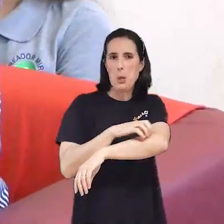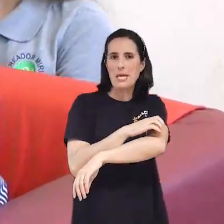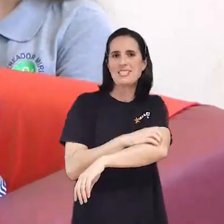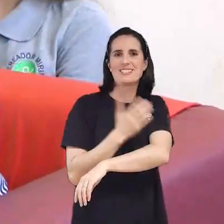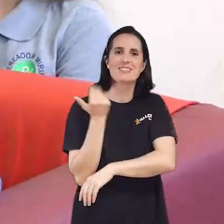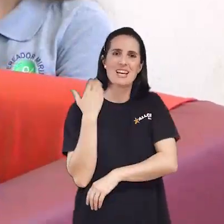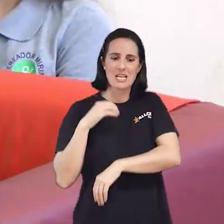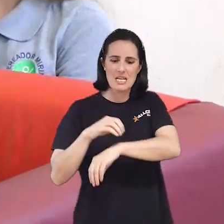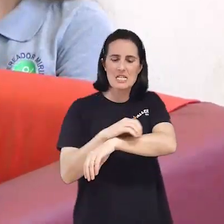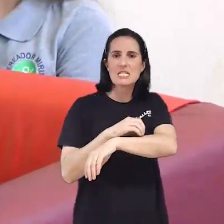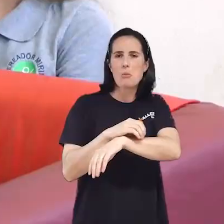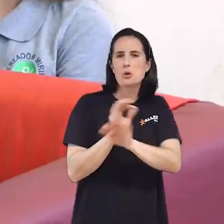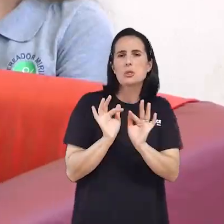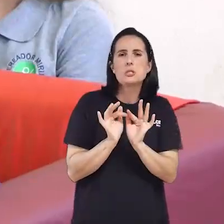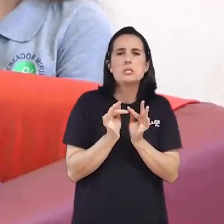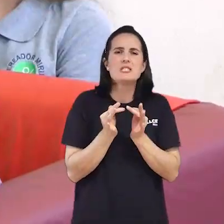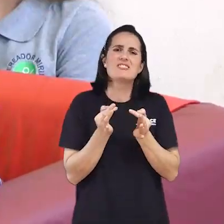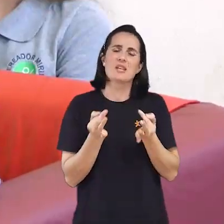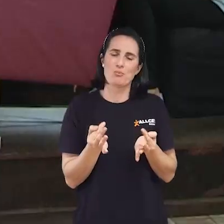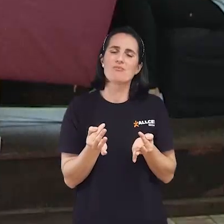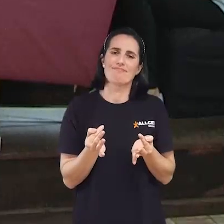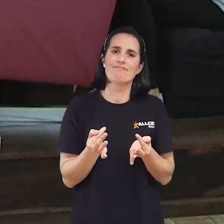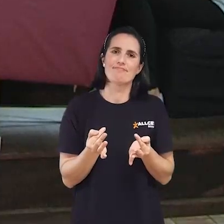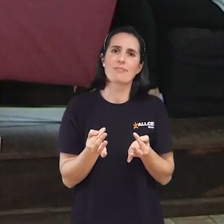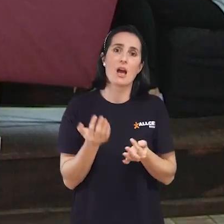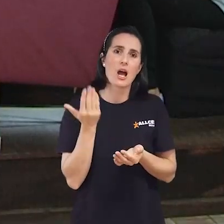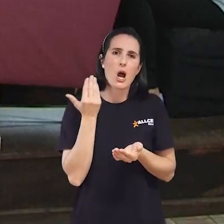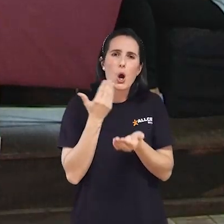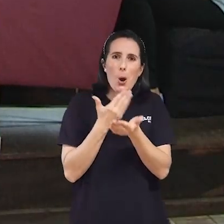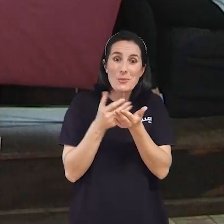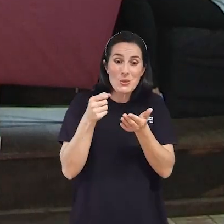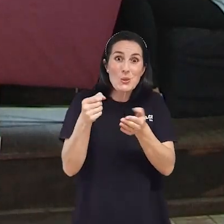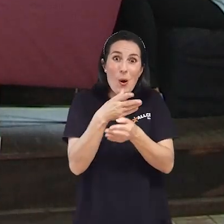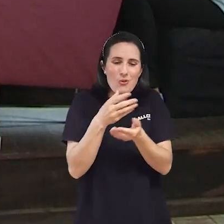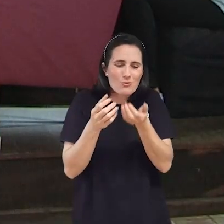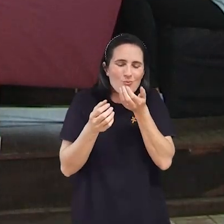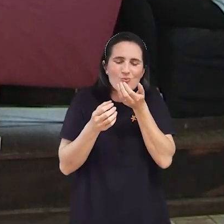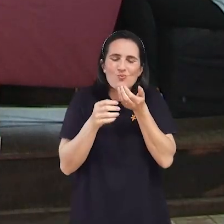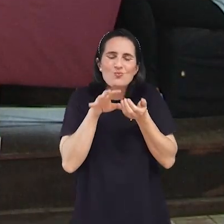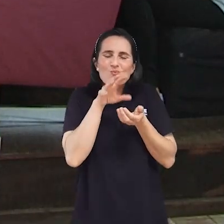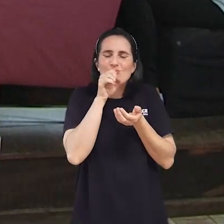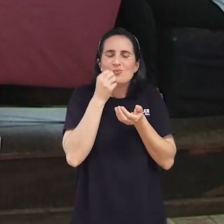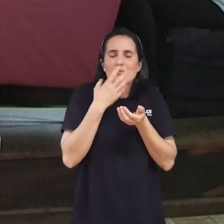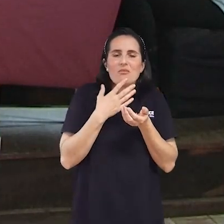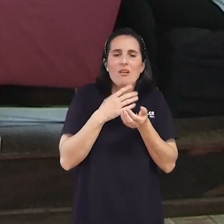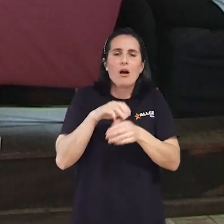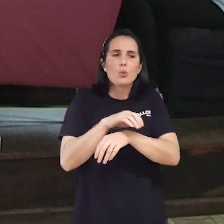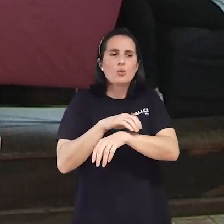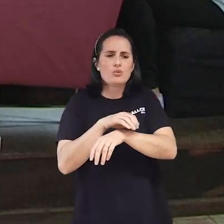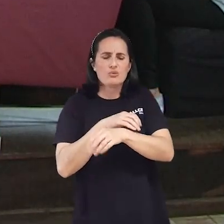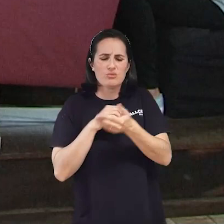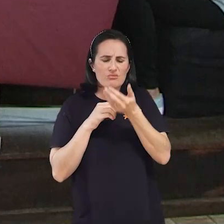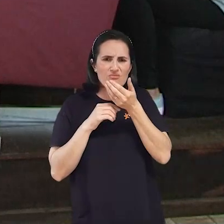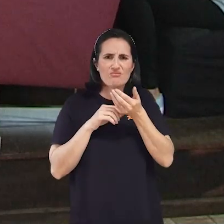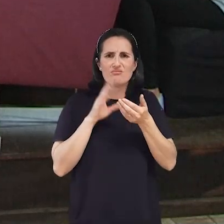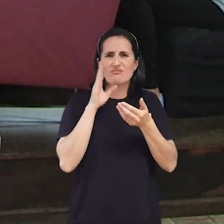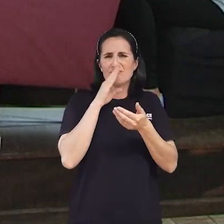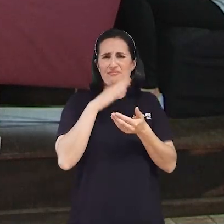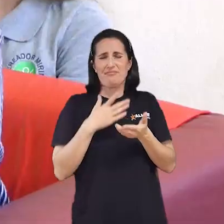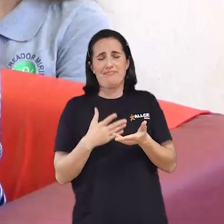muito, era sabonete. Se dava muito sabonete, assim, os casais, o marido dava para a esposa, meu pai dava muito para minha